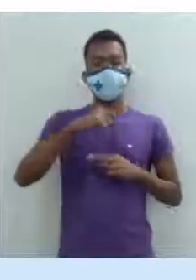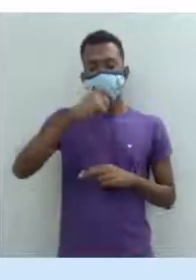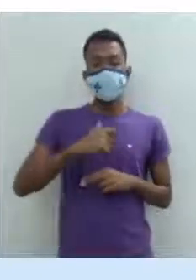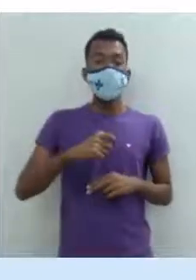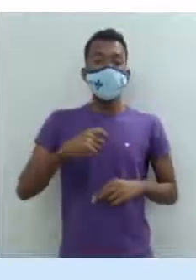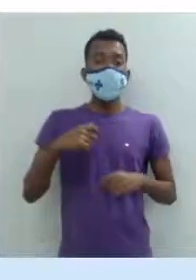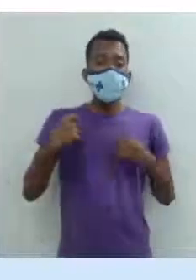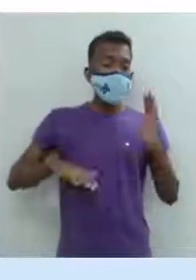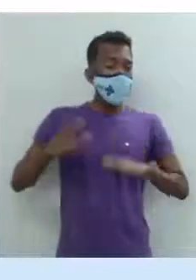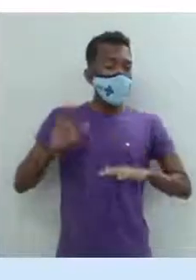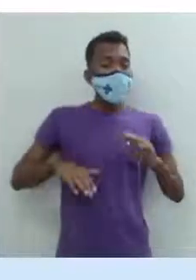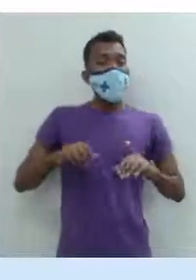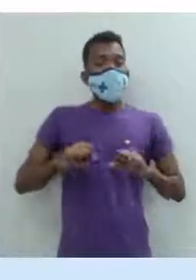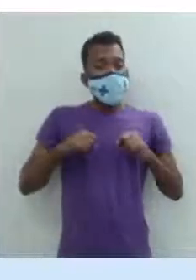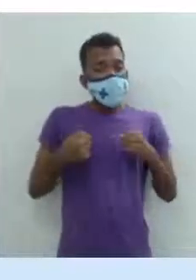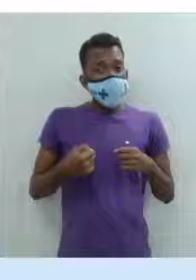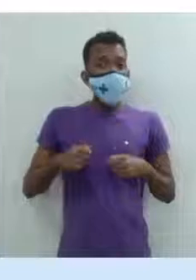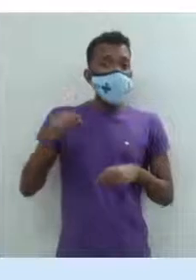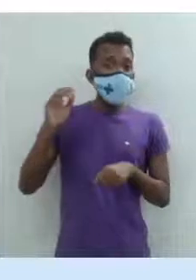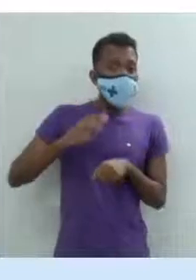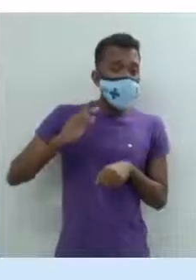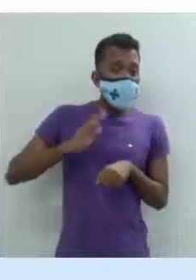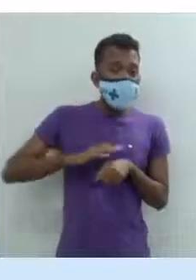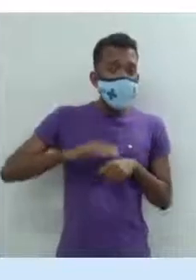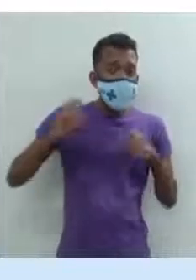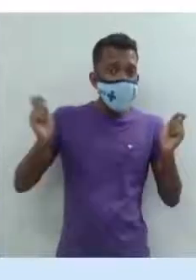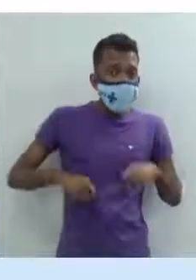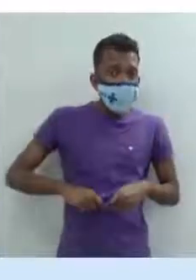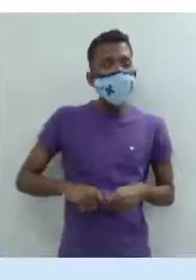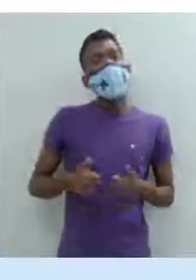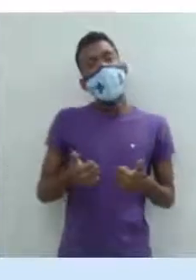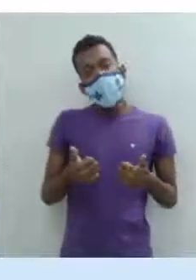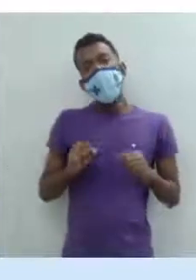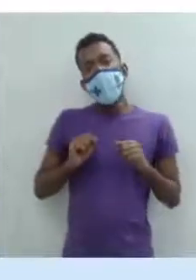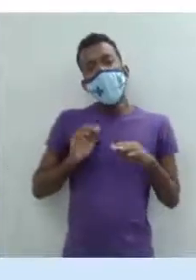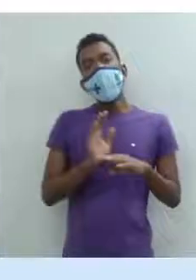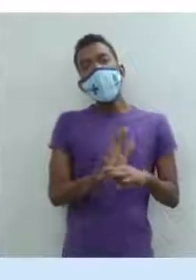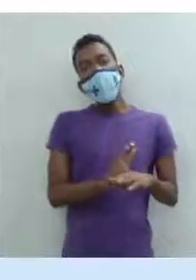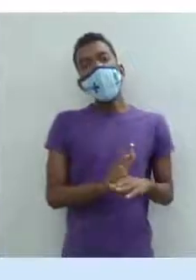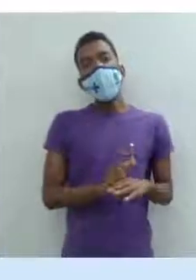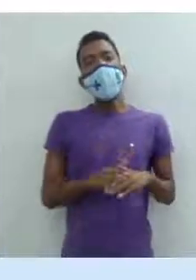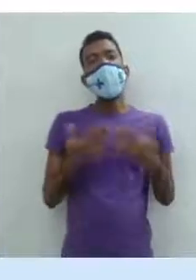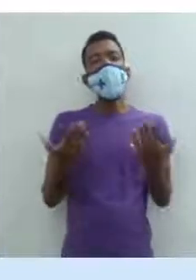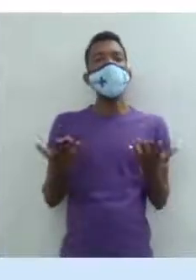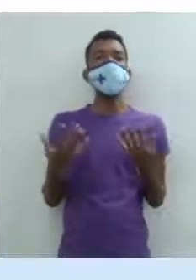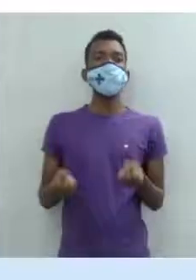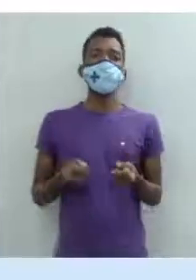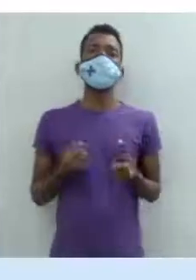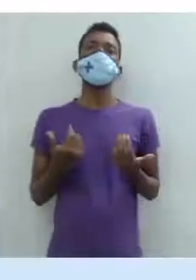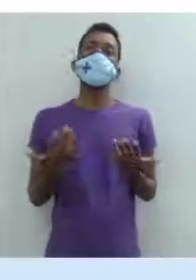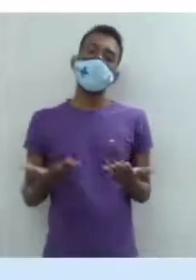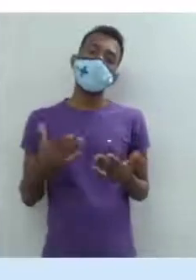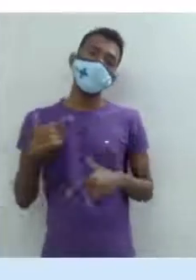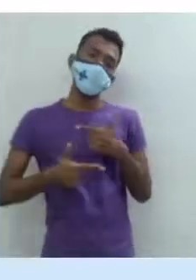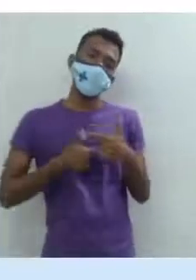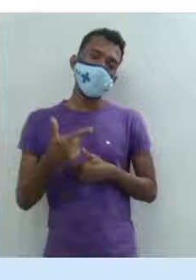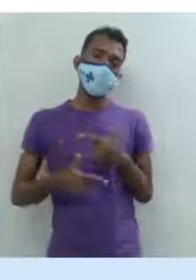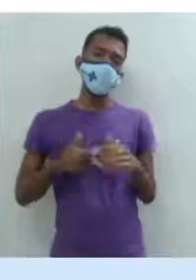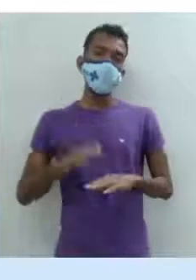força e capacidade, né, conforme sua força e capacidade. Então, vamos lá, quais são as tarefas